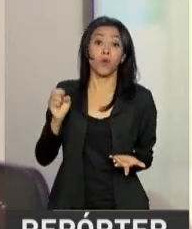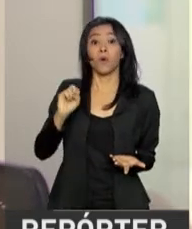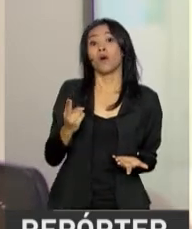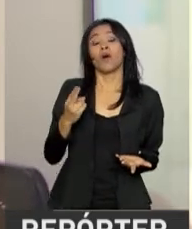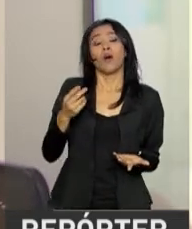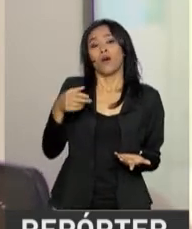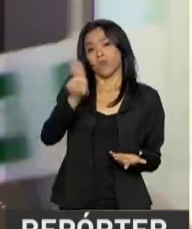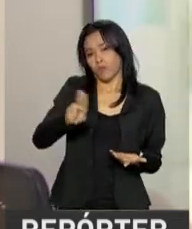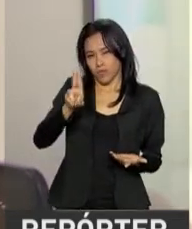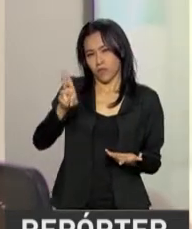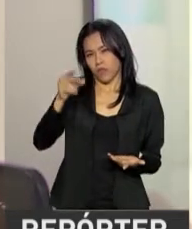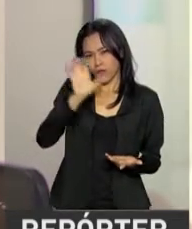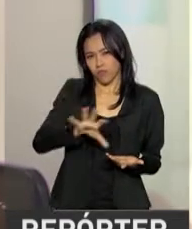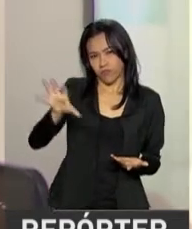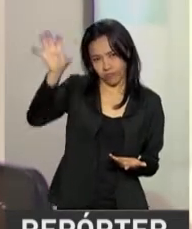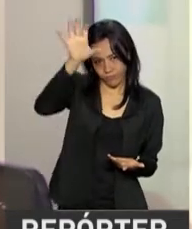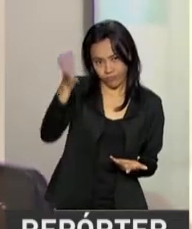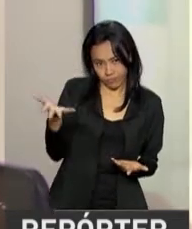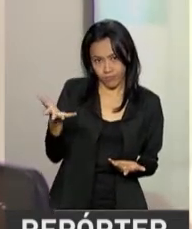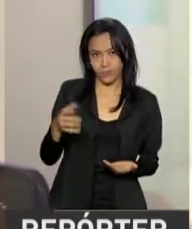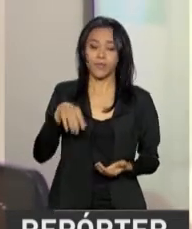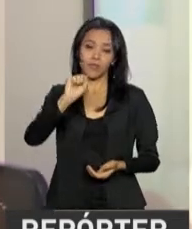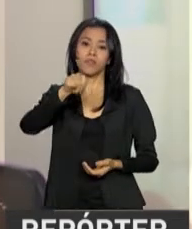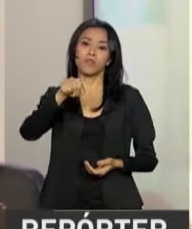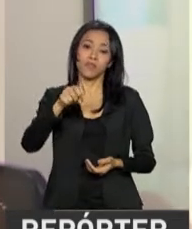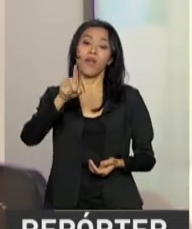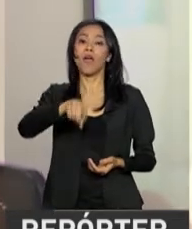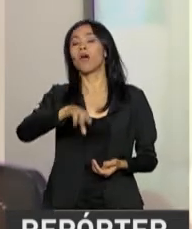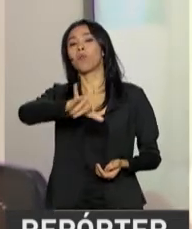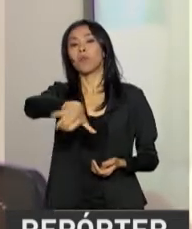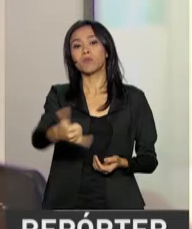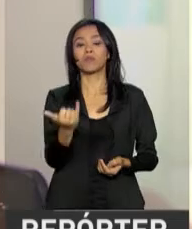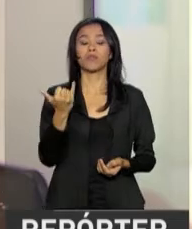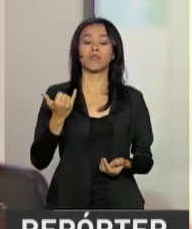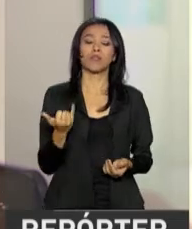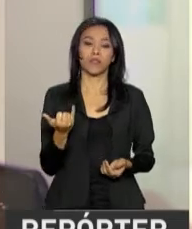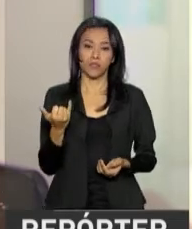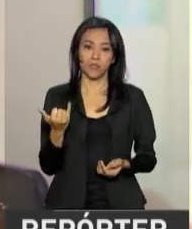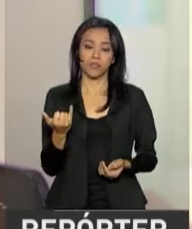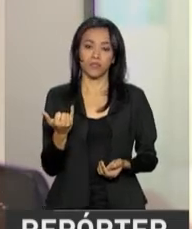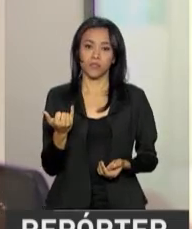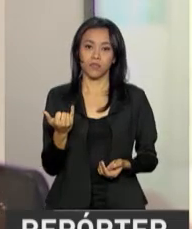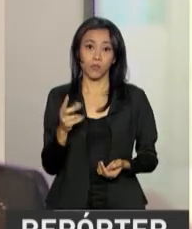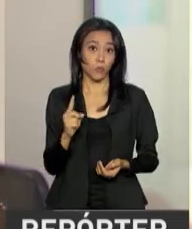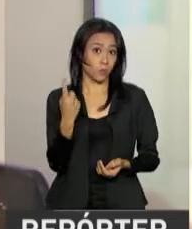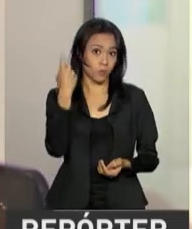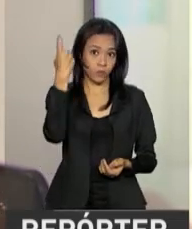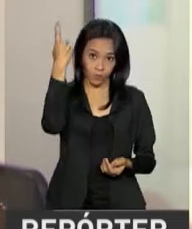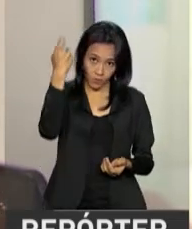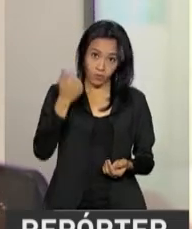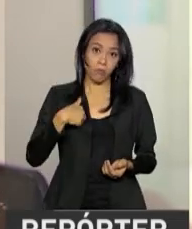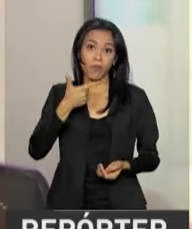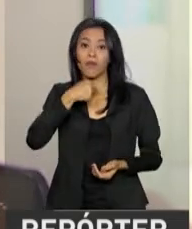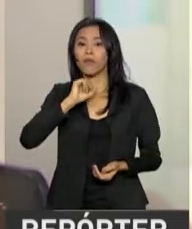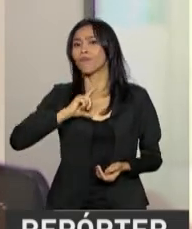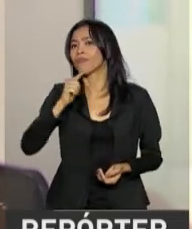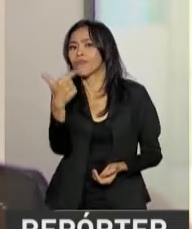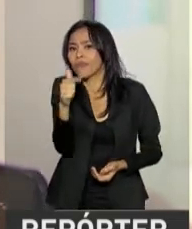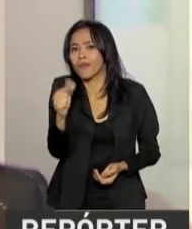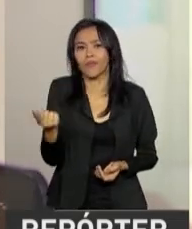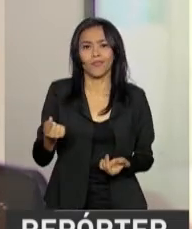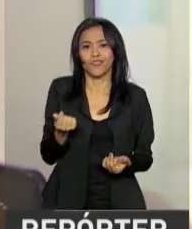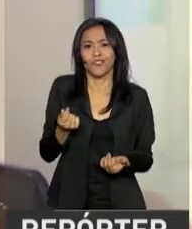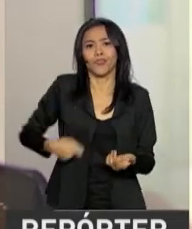universidades estaduais sim eu acho que é uma oportunidade única para quem não tem certas